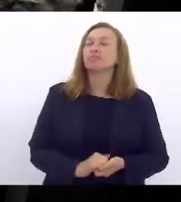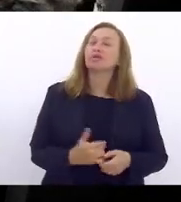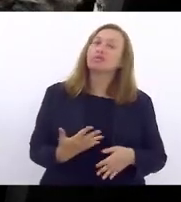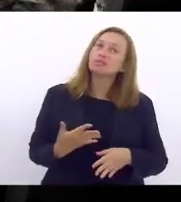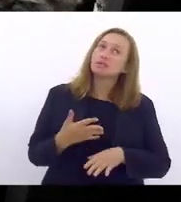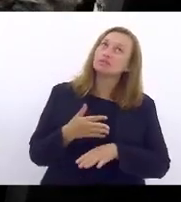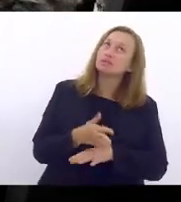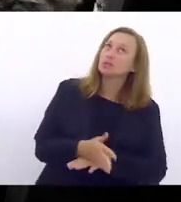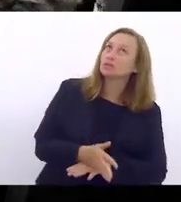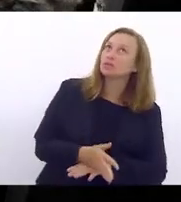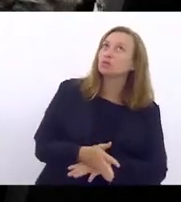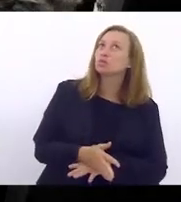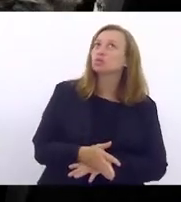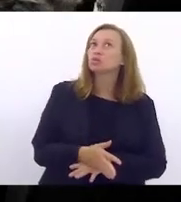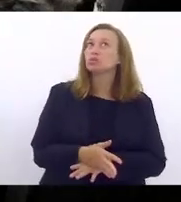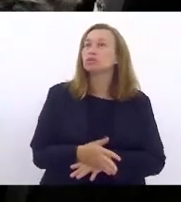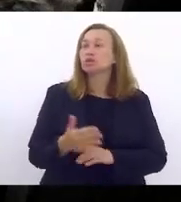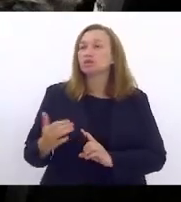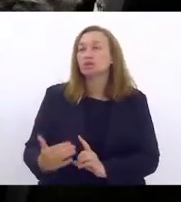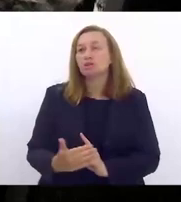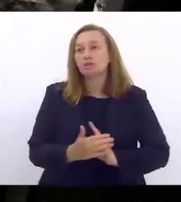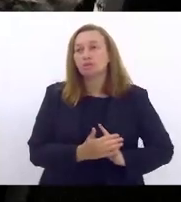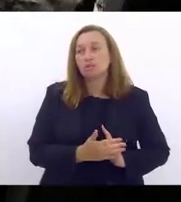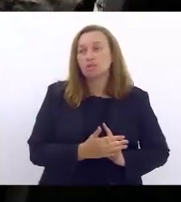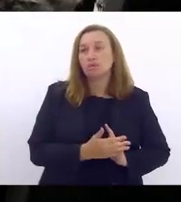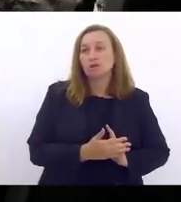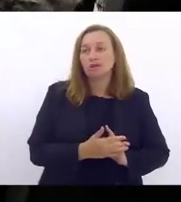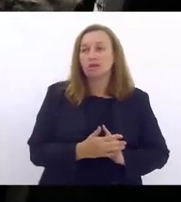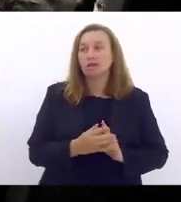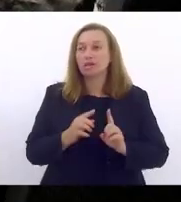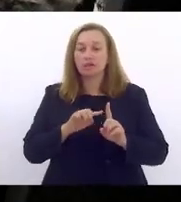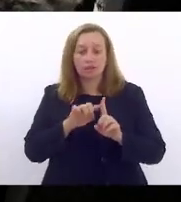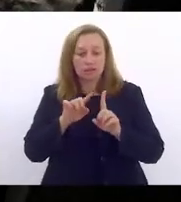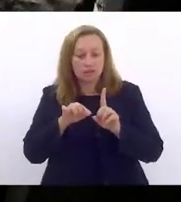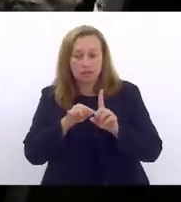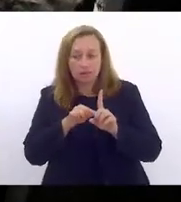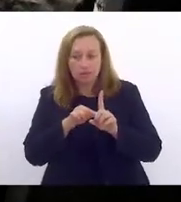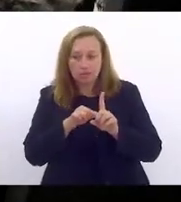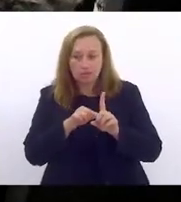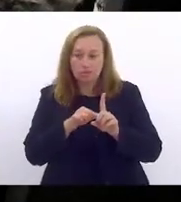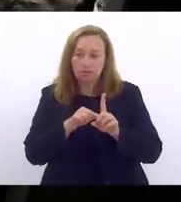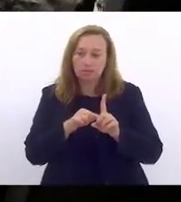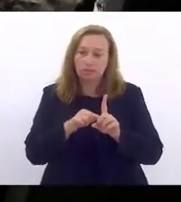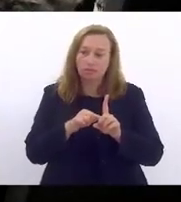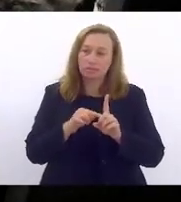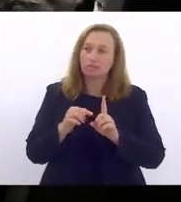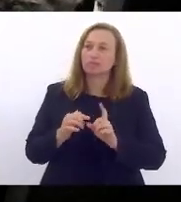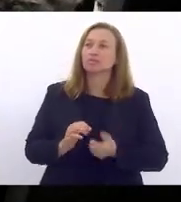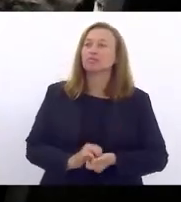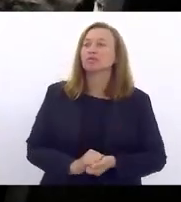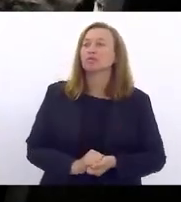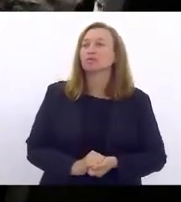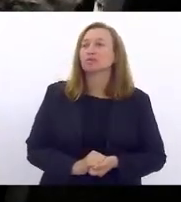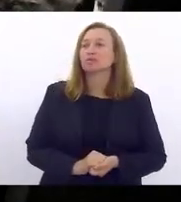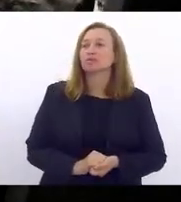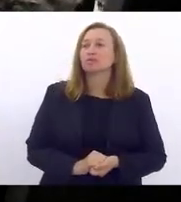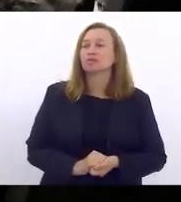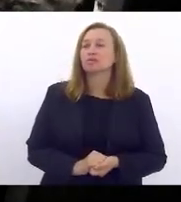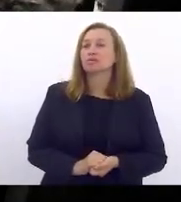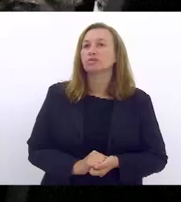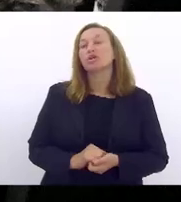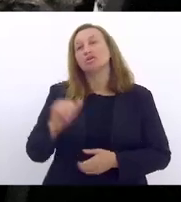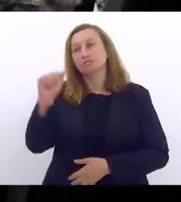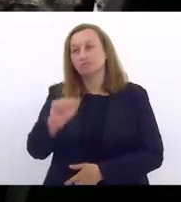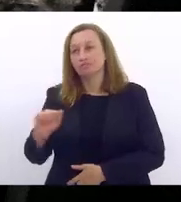entrando através do Acolher Gestante, que é um projeto de voluntariado institucional da Associação